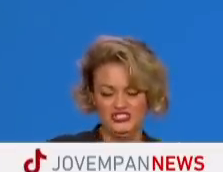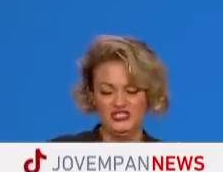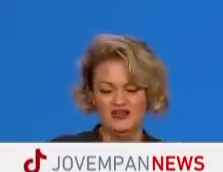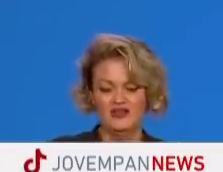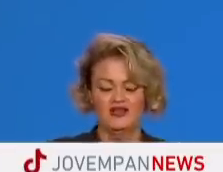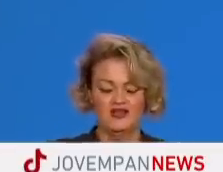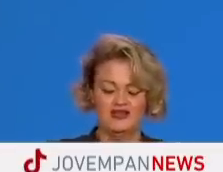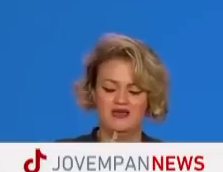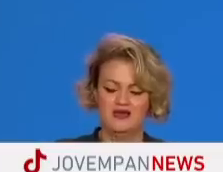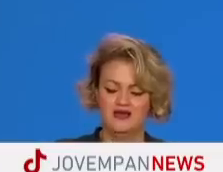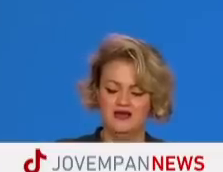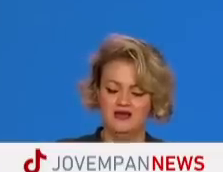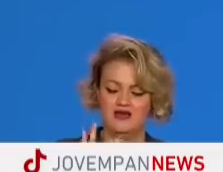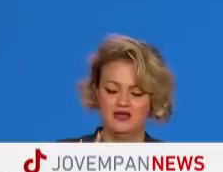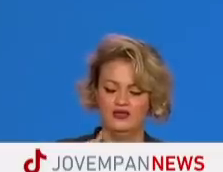a Eletrobras. A